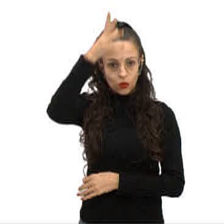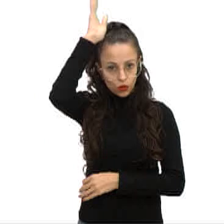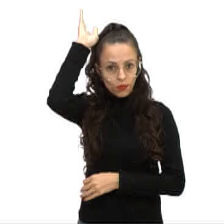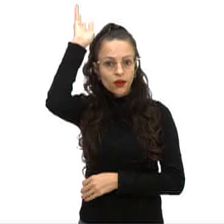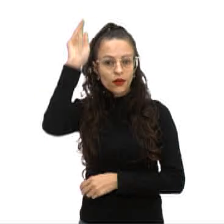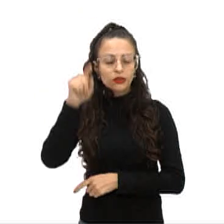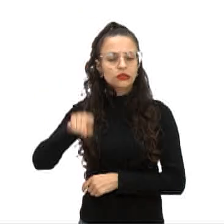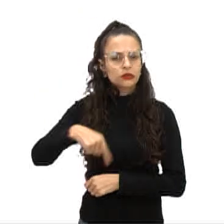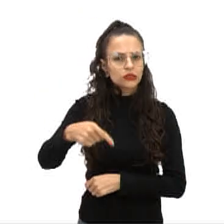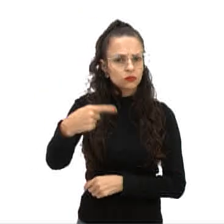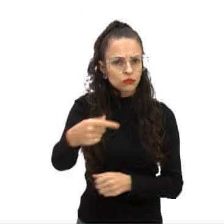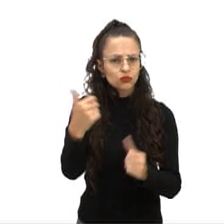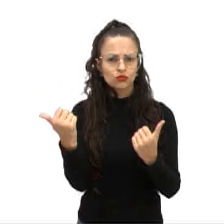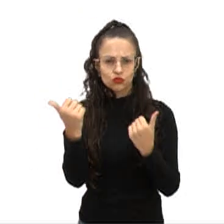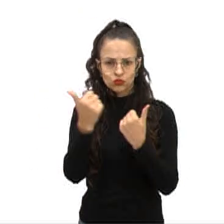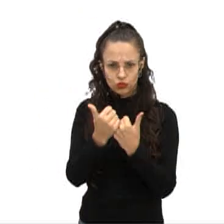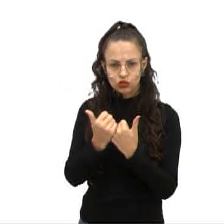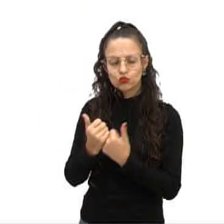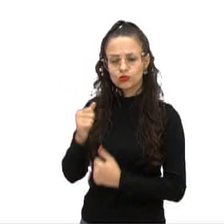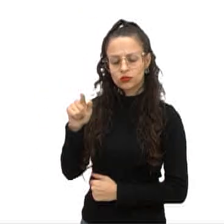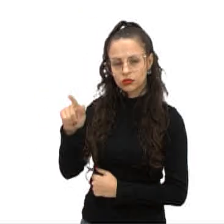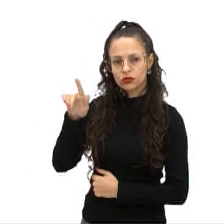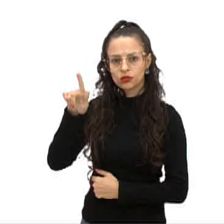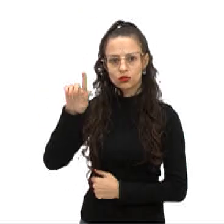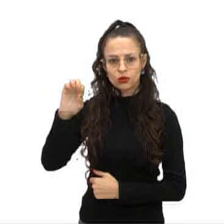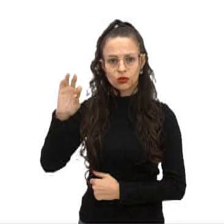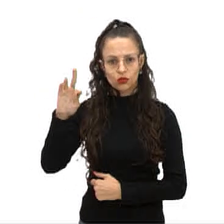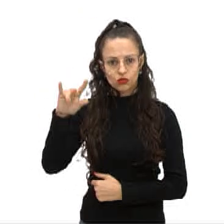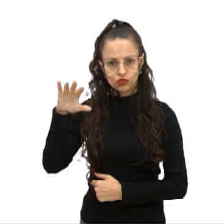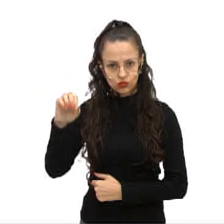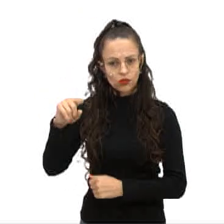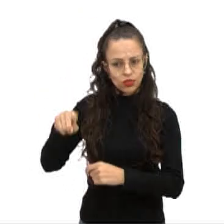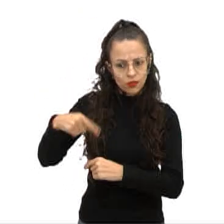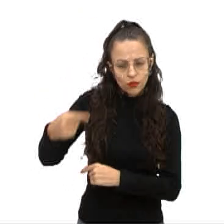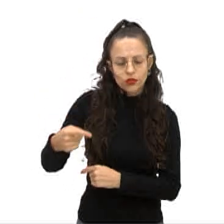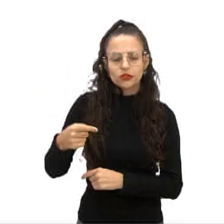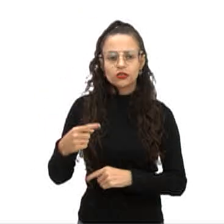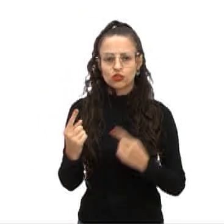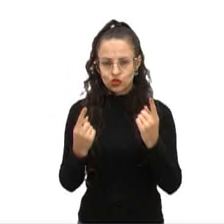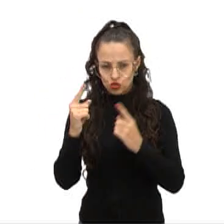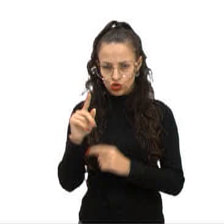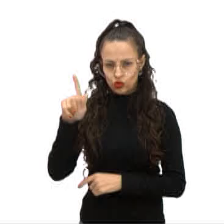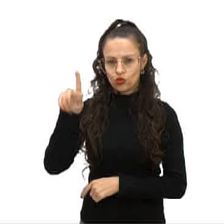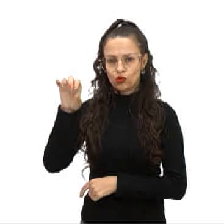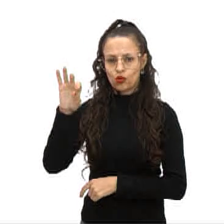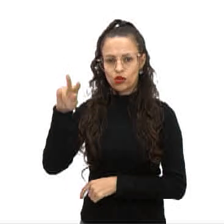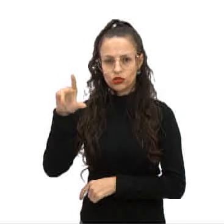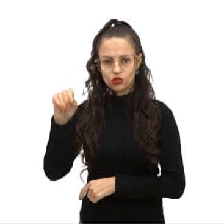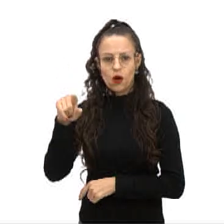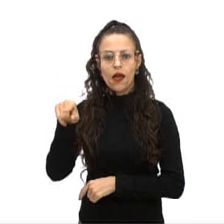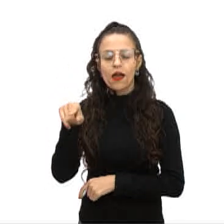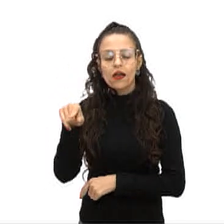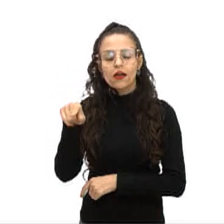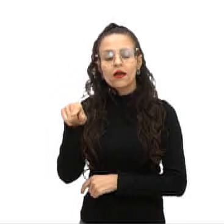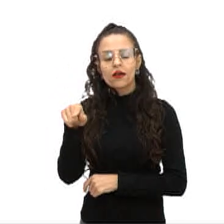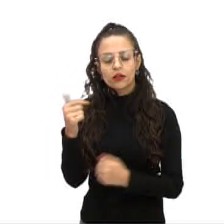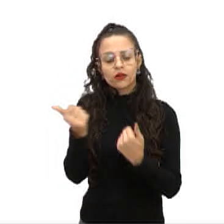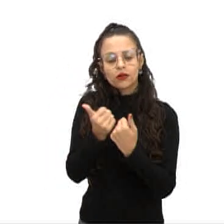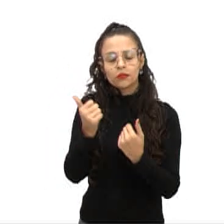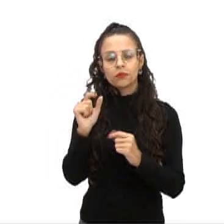vai ser substituído lá no gótico, logo que vem logo a seguir o estilo gótico, né? Por uma coisa muito mais